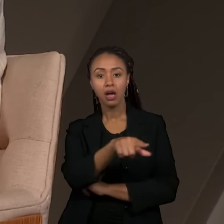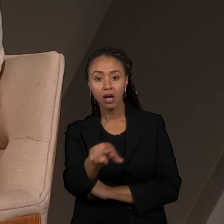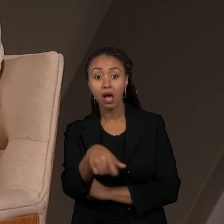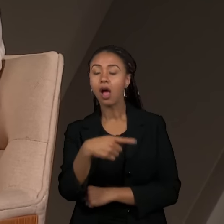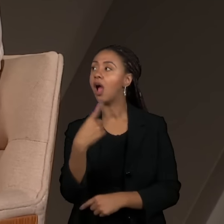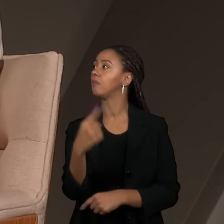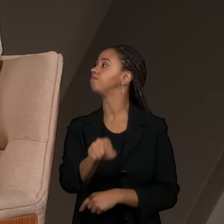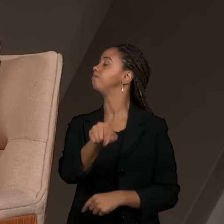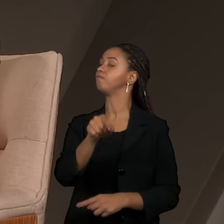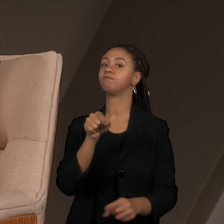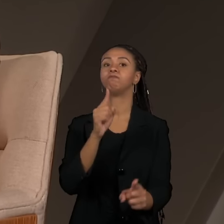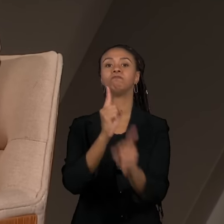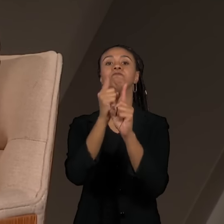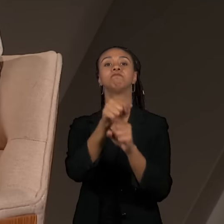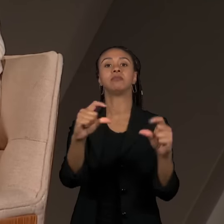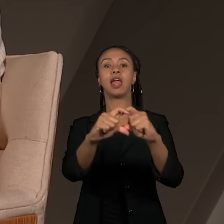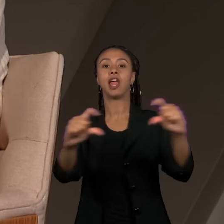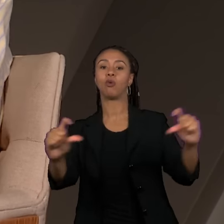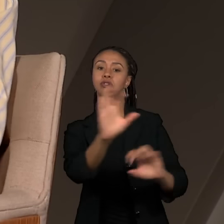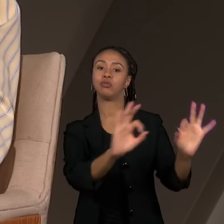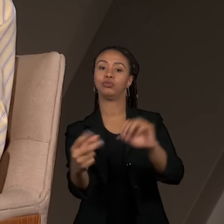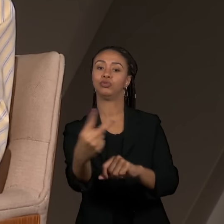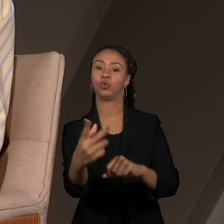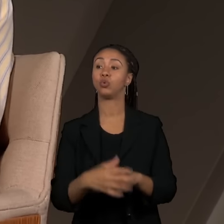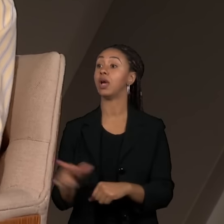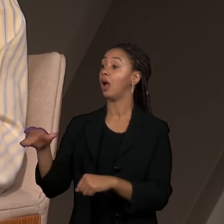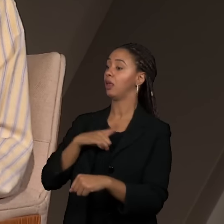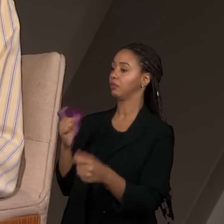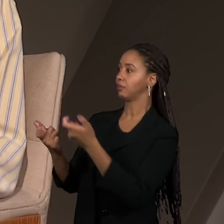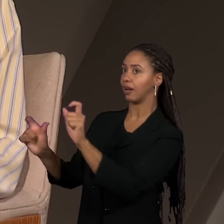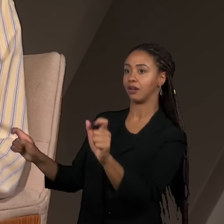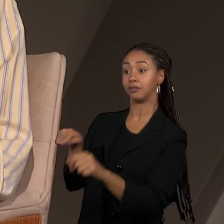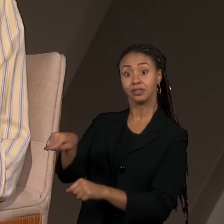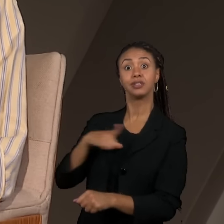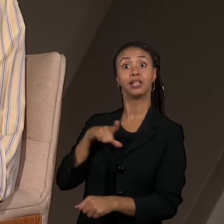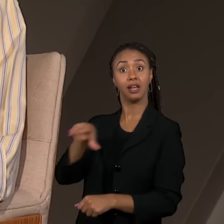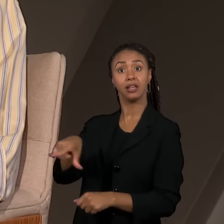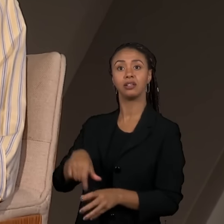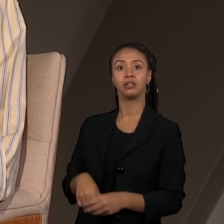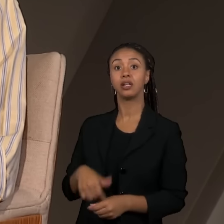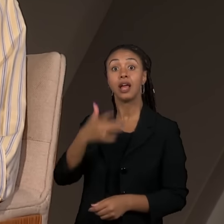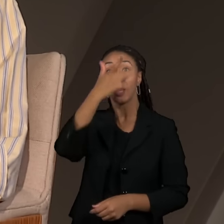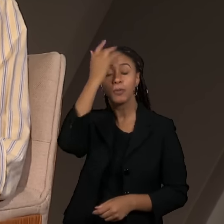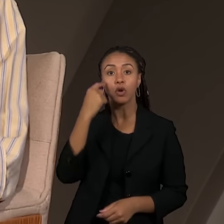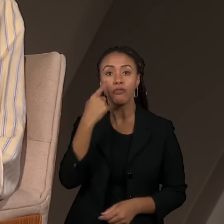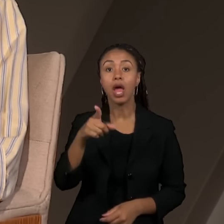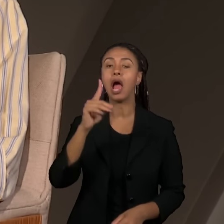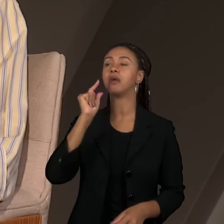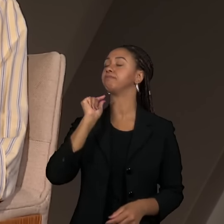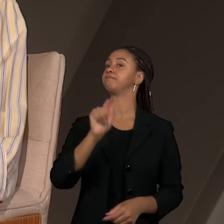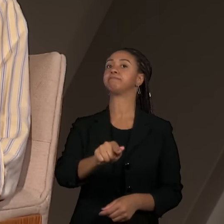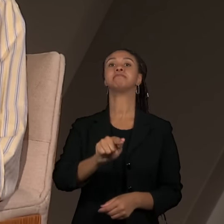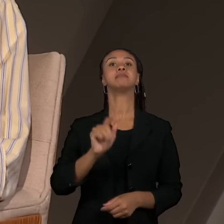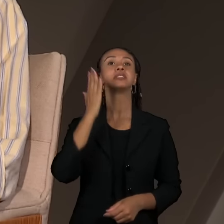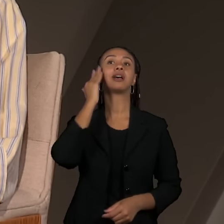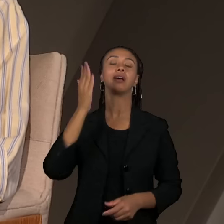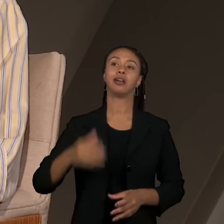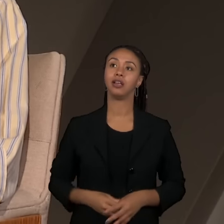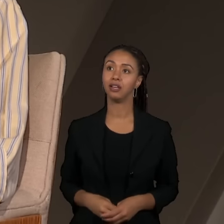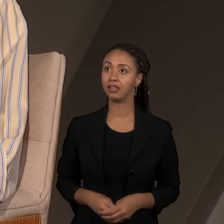aqui tem gramática aqui tem isso aqui tem aquilo né Eh a importância de ter o